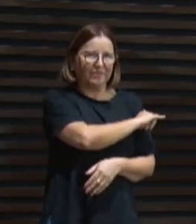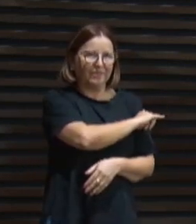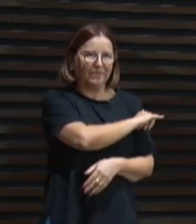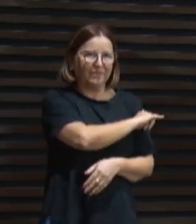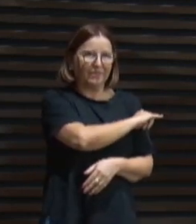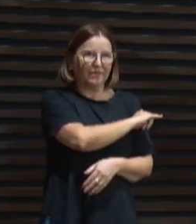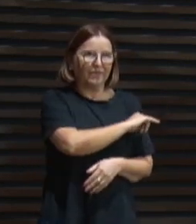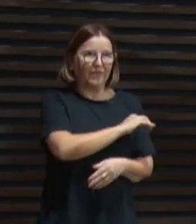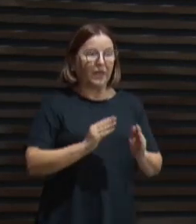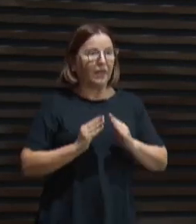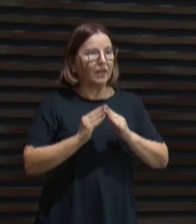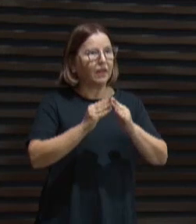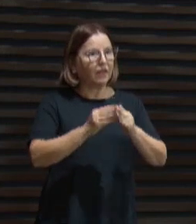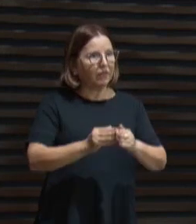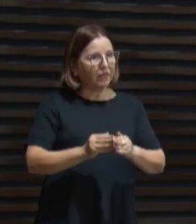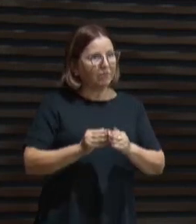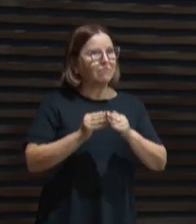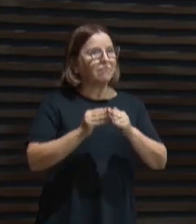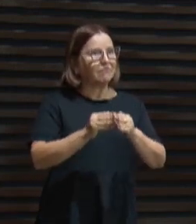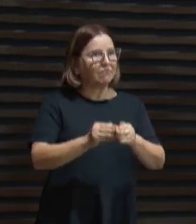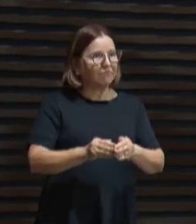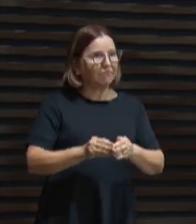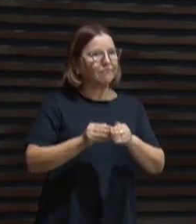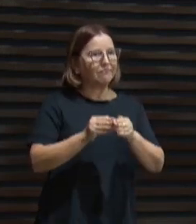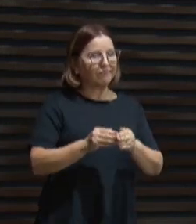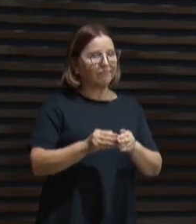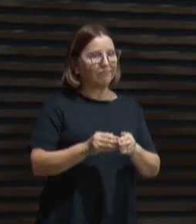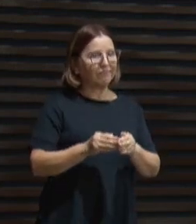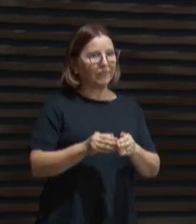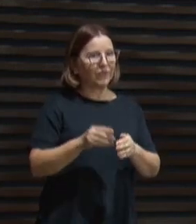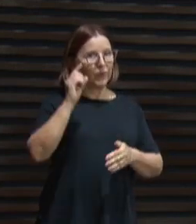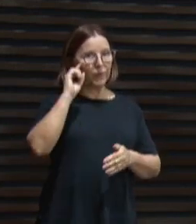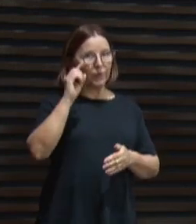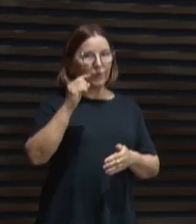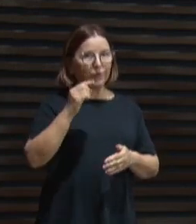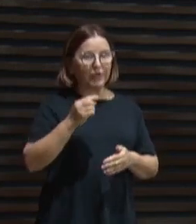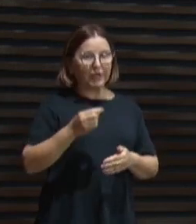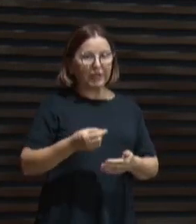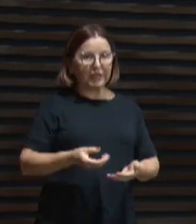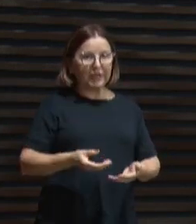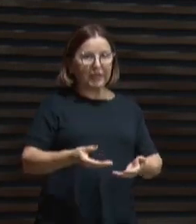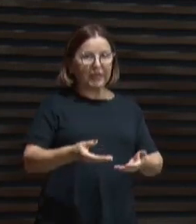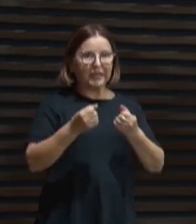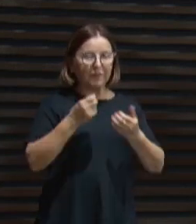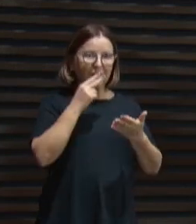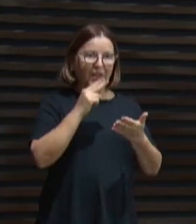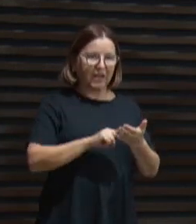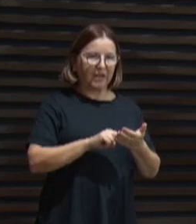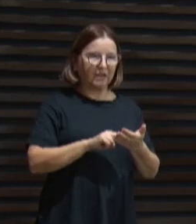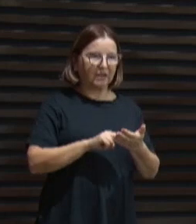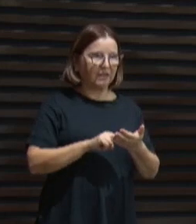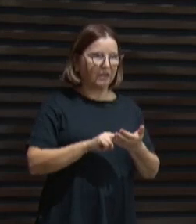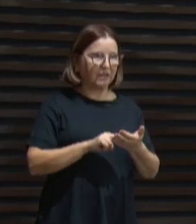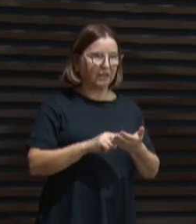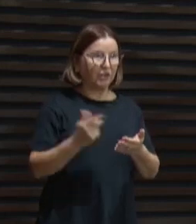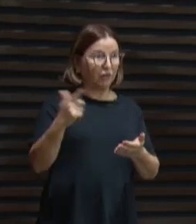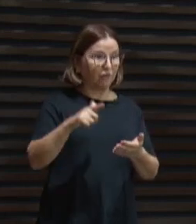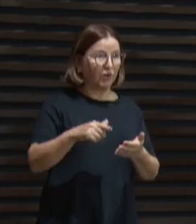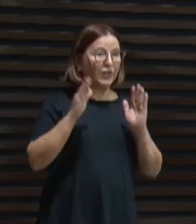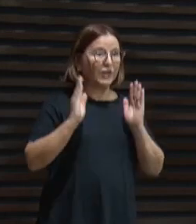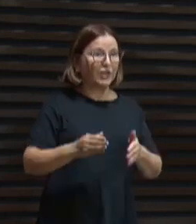via navio. Quando ele recebeu a carta de volta, tinham passado 6 meses.